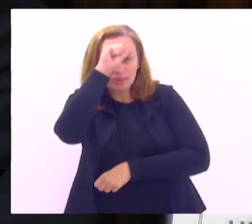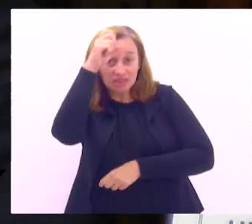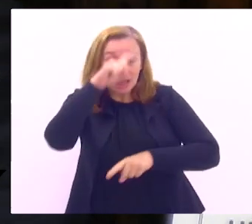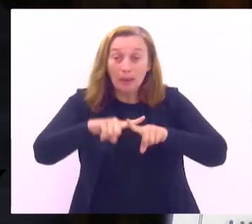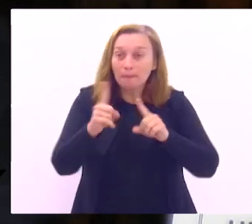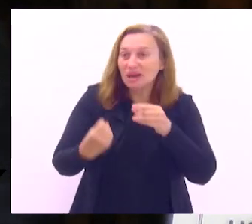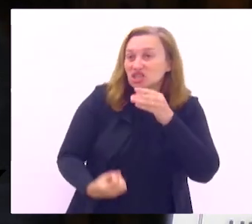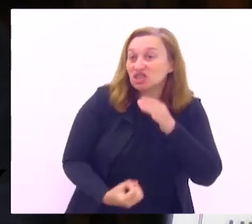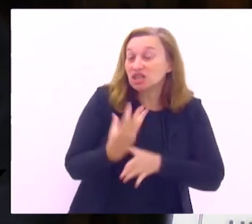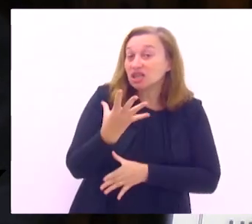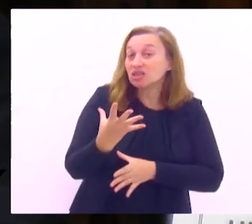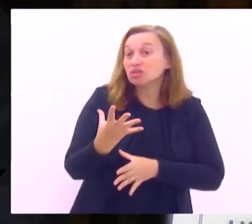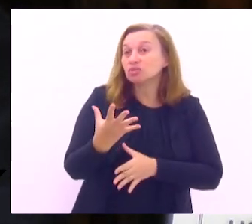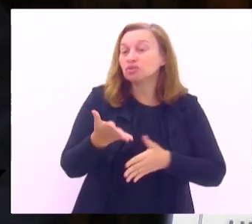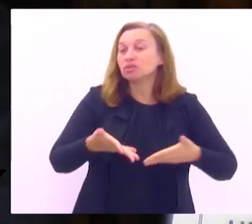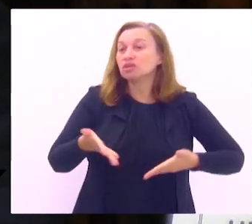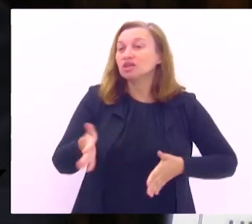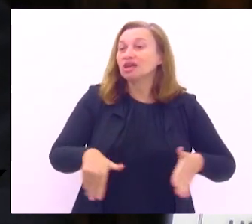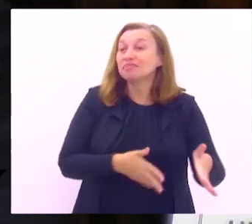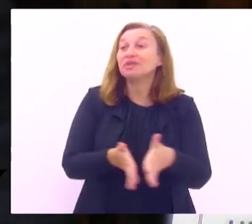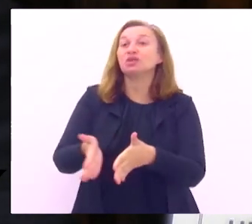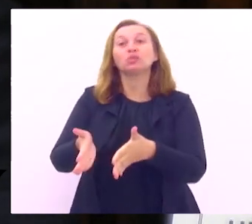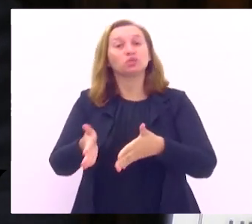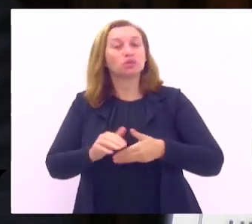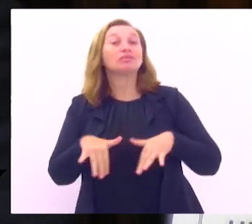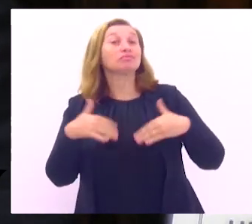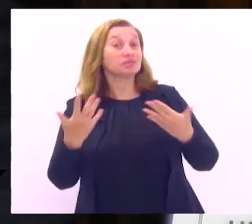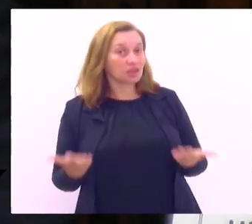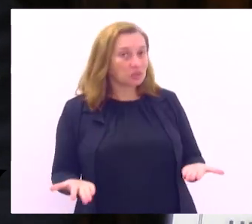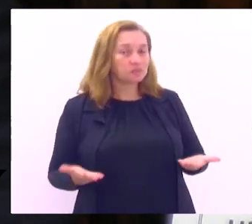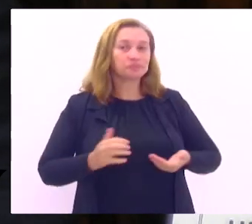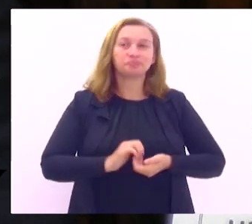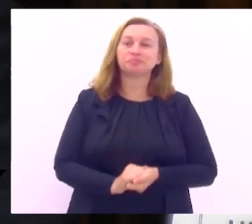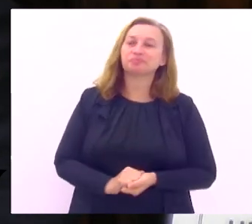construindo pontes. Tá, presidente? Então,